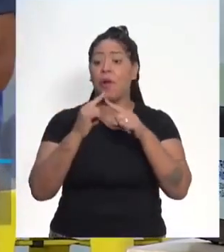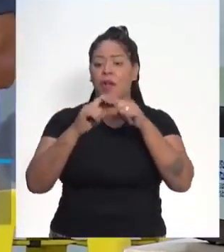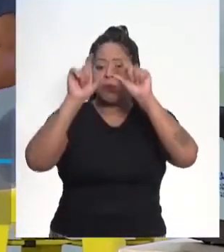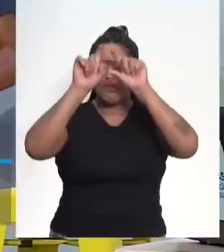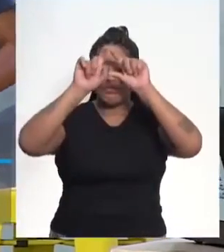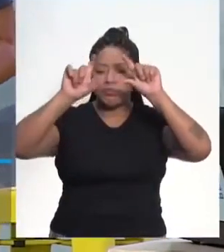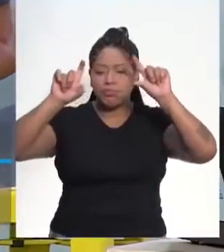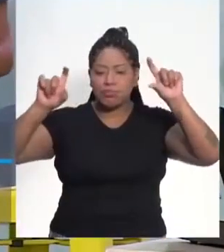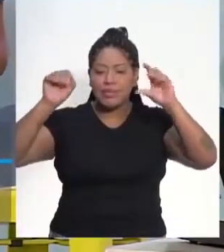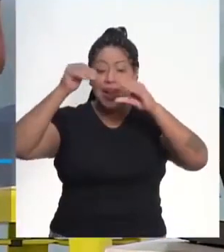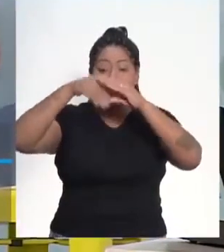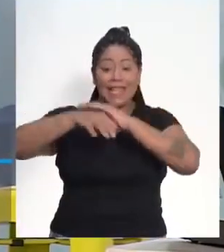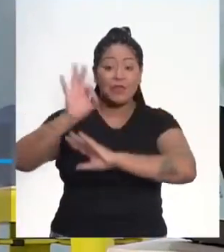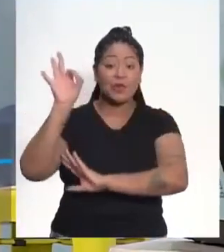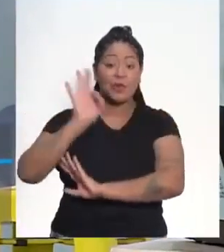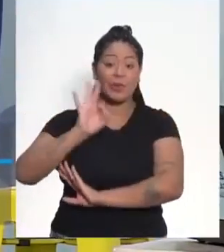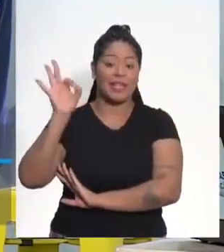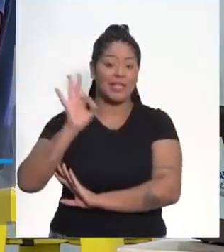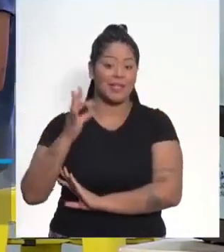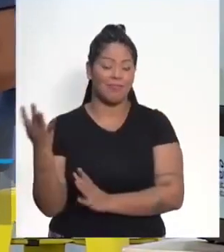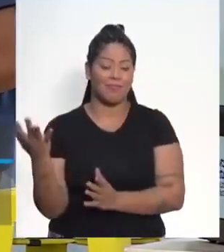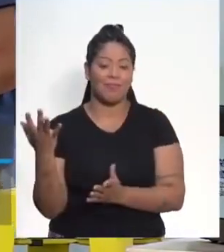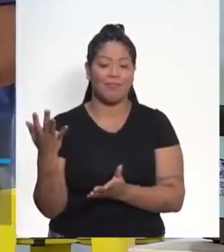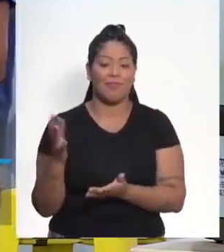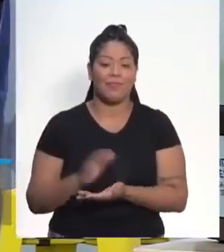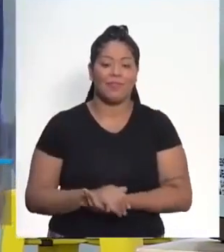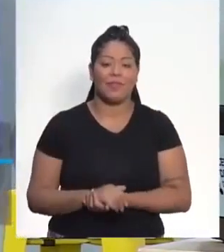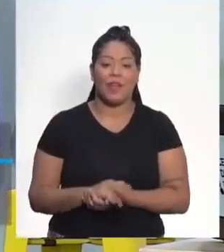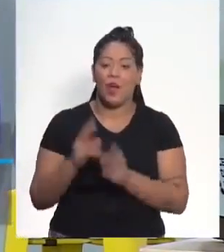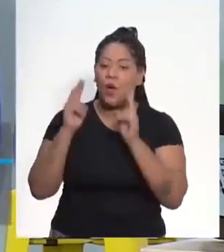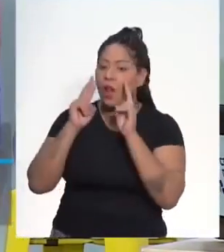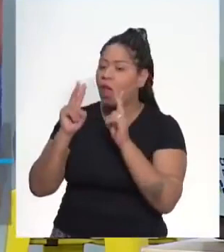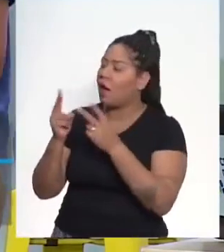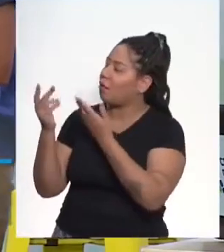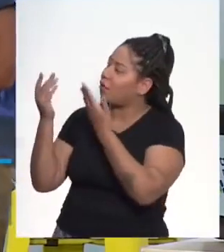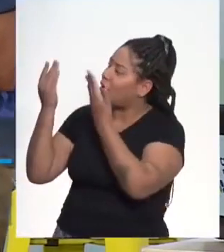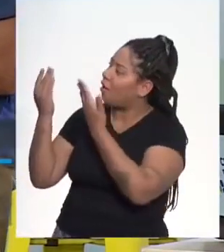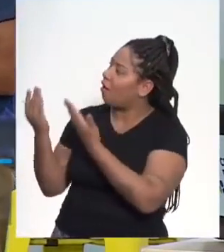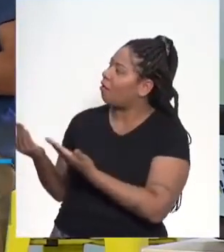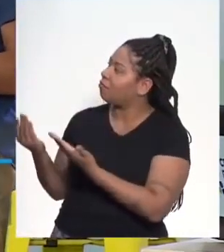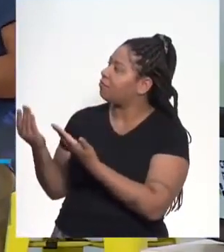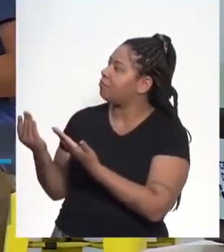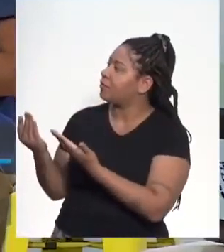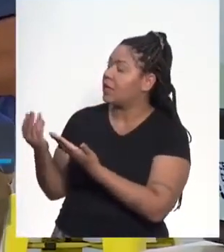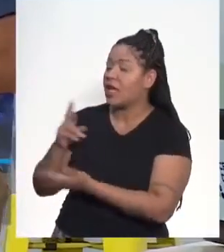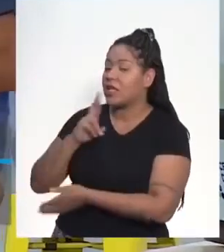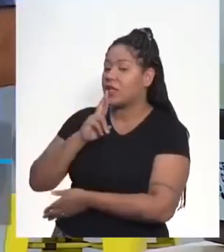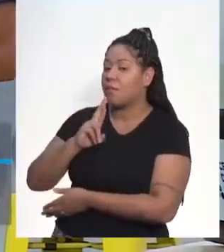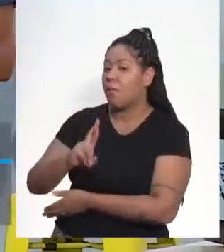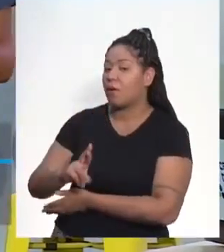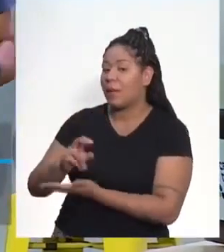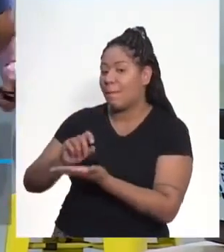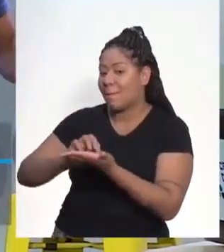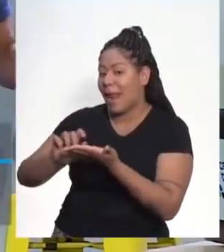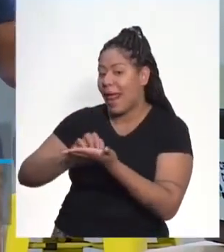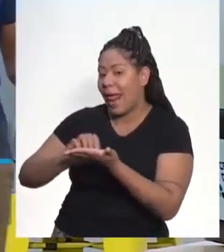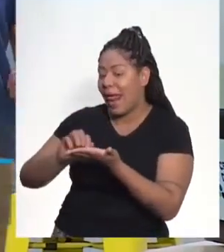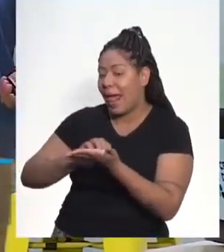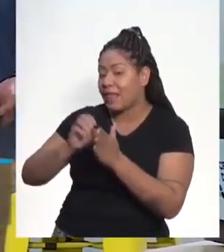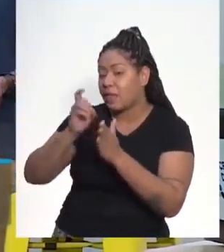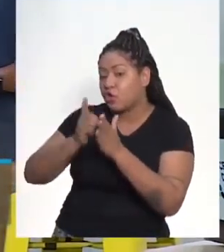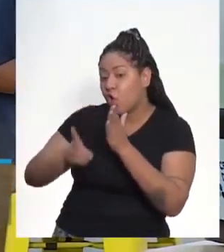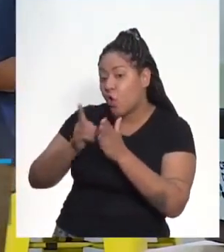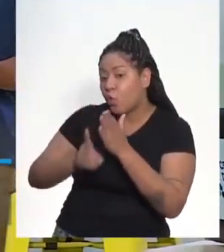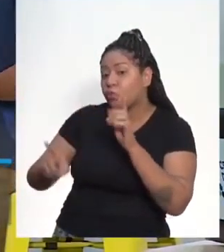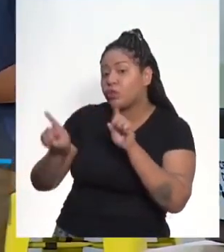se estão relacionadas ao momento também, mas bastante interessante. Olha lá, aqui a sugestão que eu coloquei foi o cálculo de descontos e aumentos. É